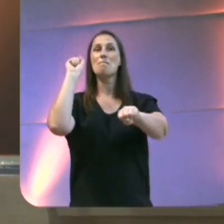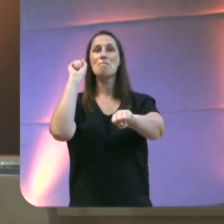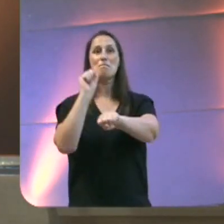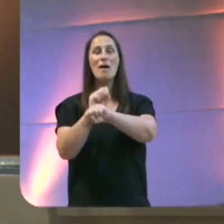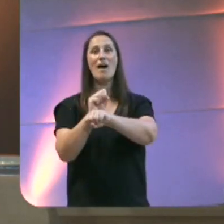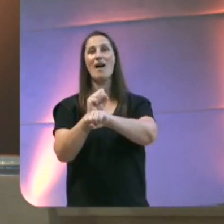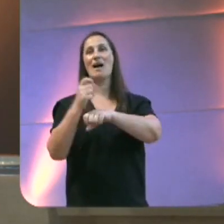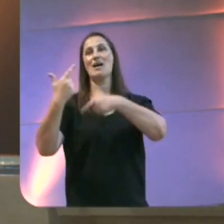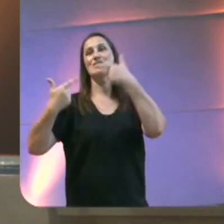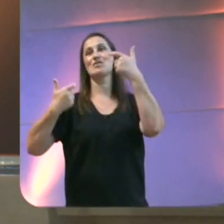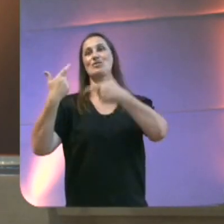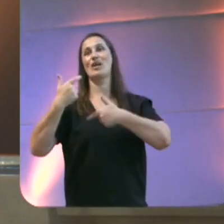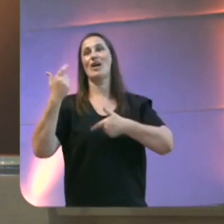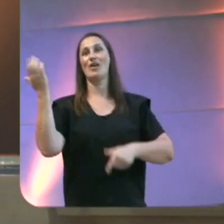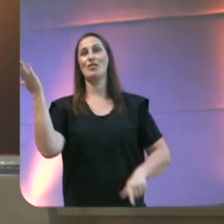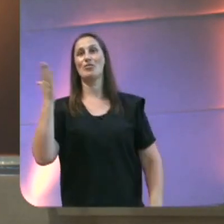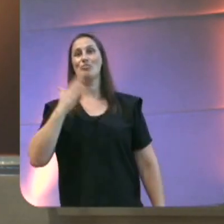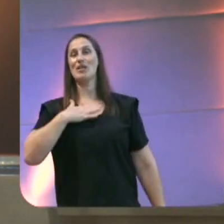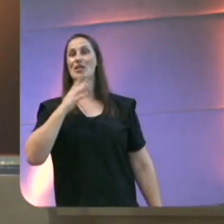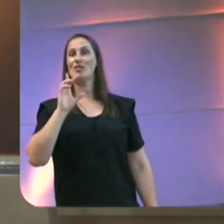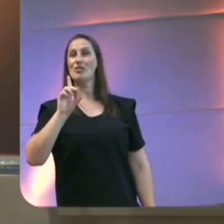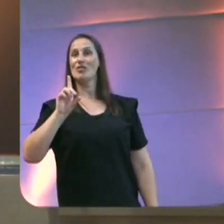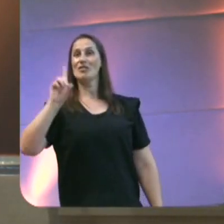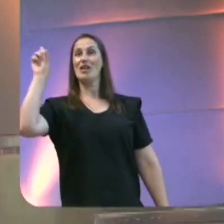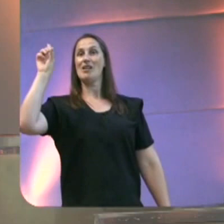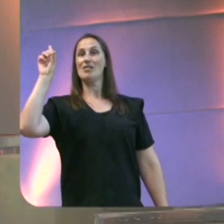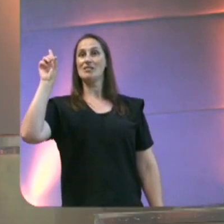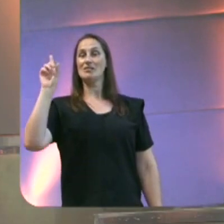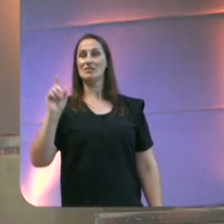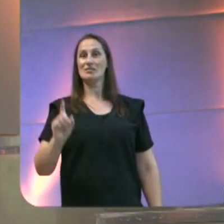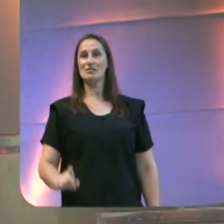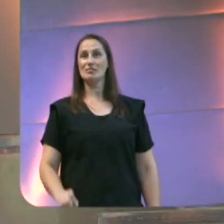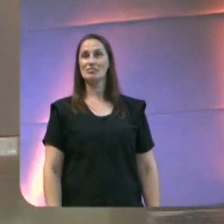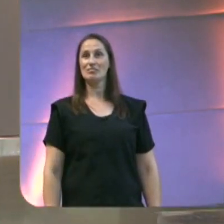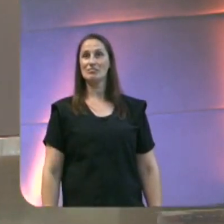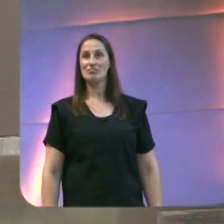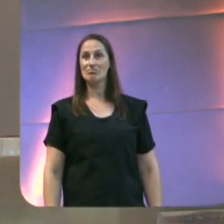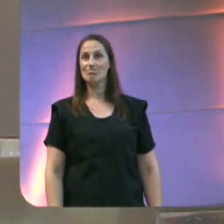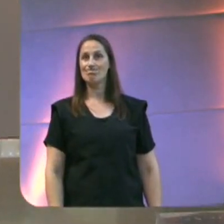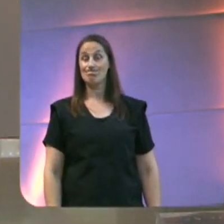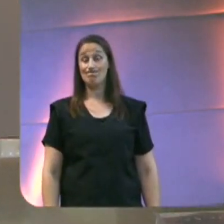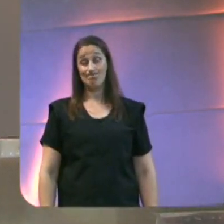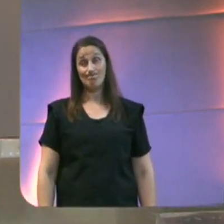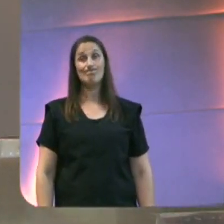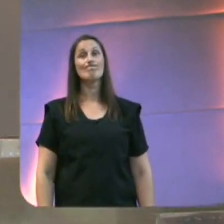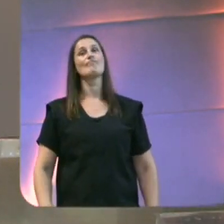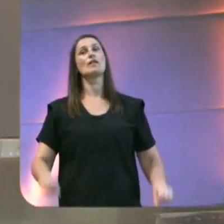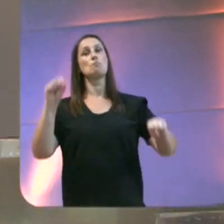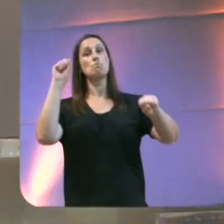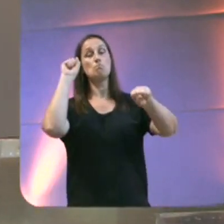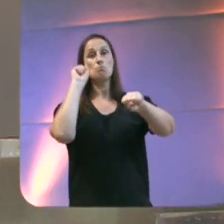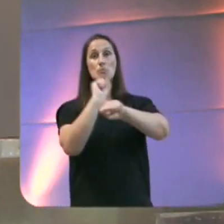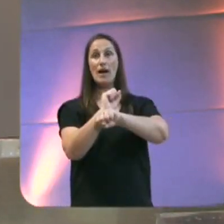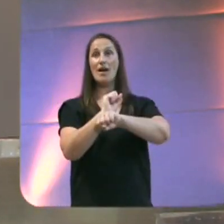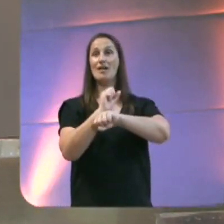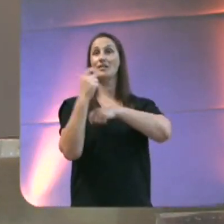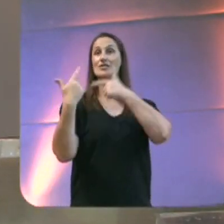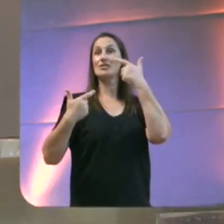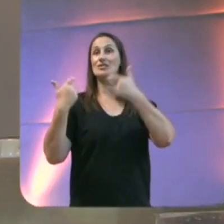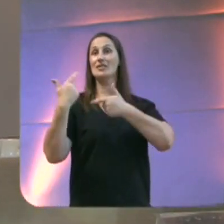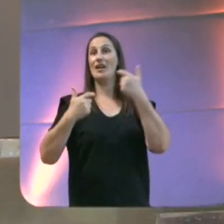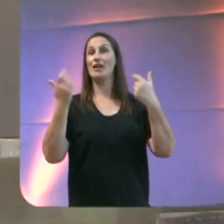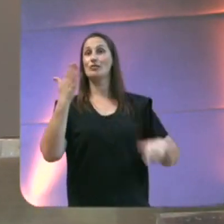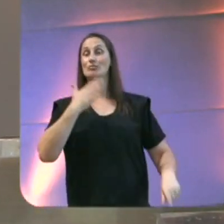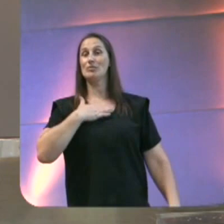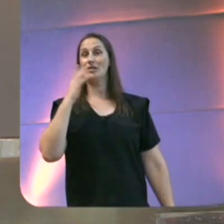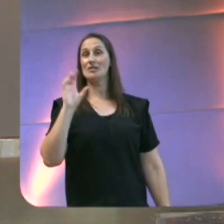a performance da religiosidade. Eu quero vida abundante dentro